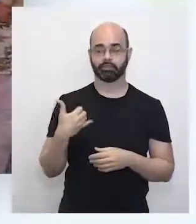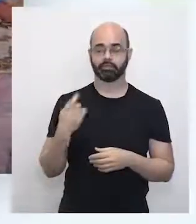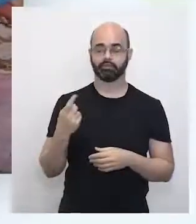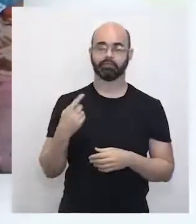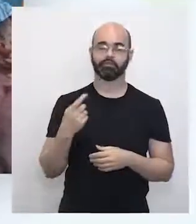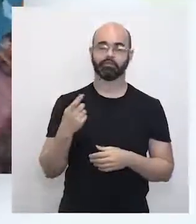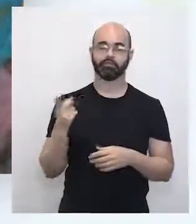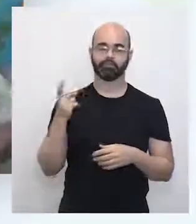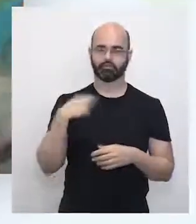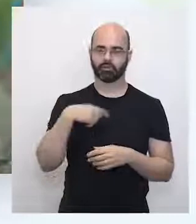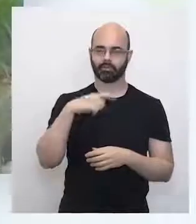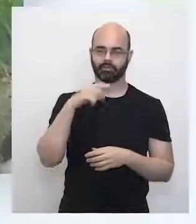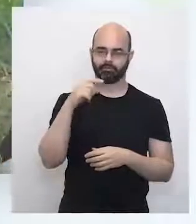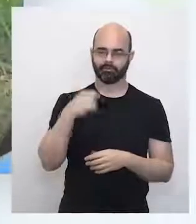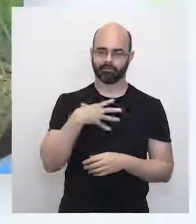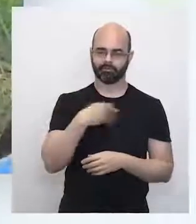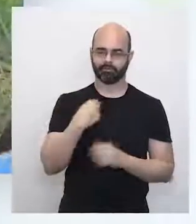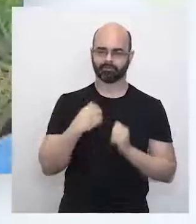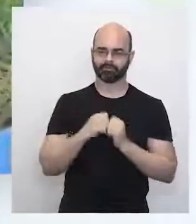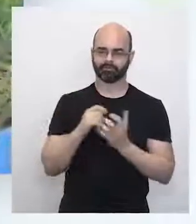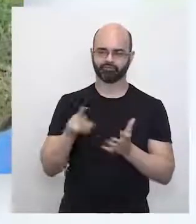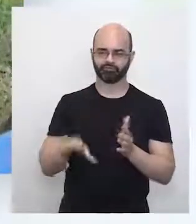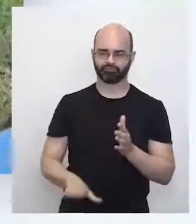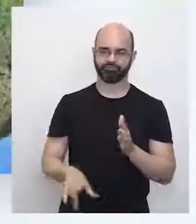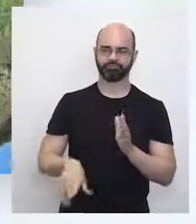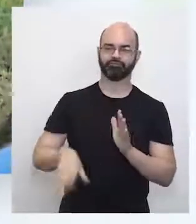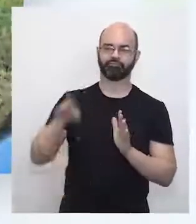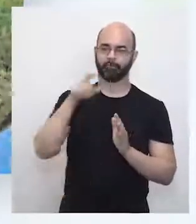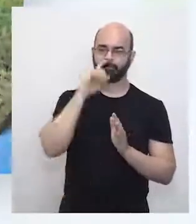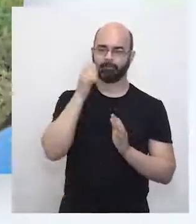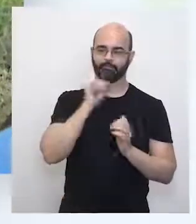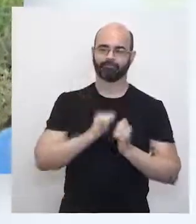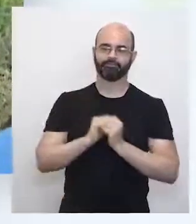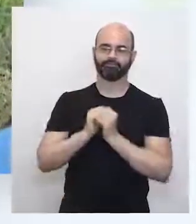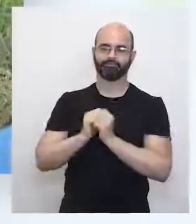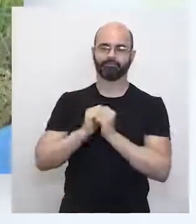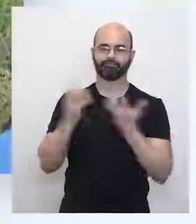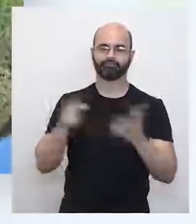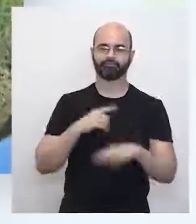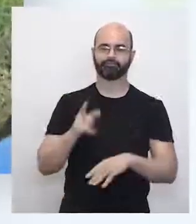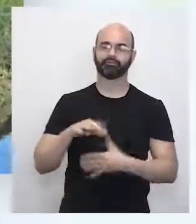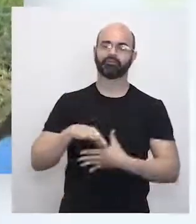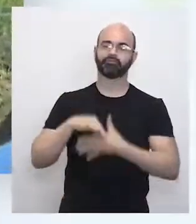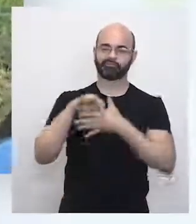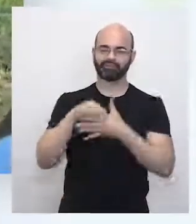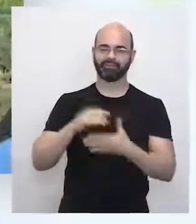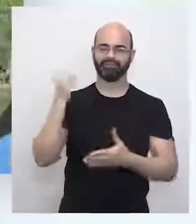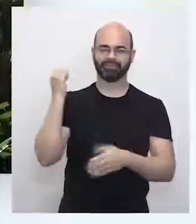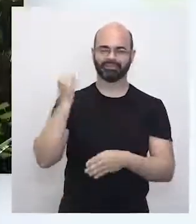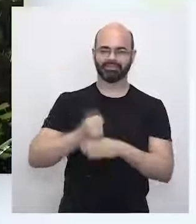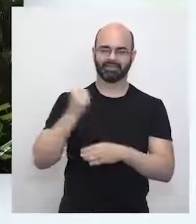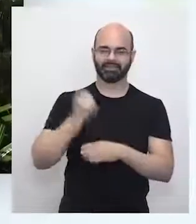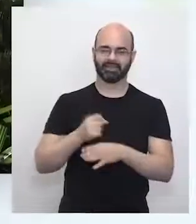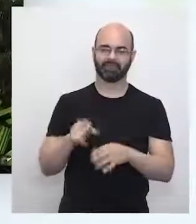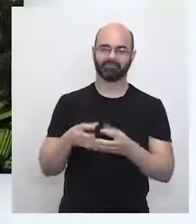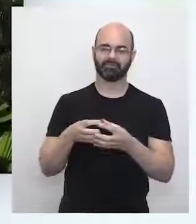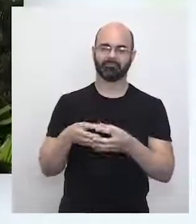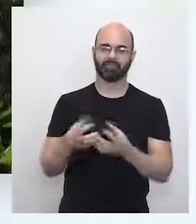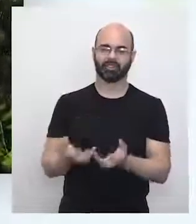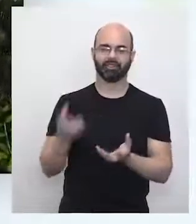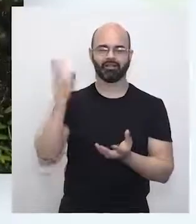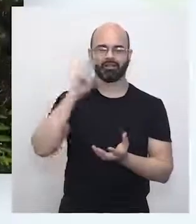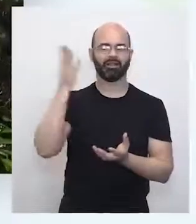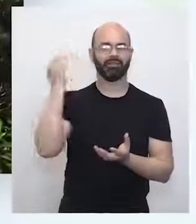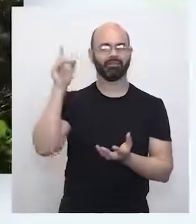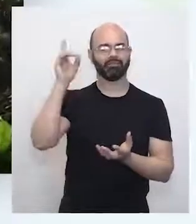pais desde que era criança. Hoje, ela é uma das lideranças entre as quebradeiras e se lembra muito bem da época